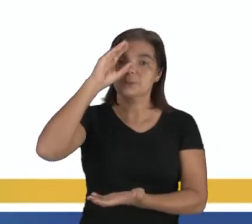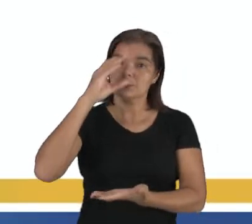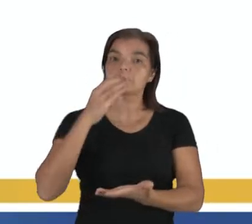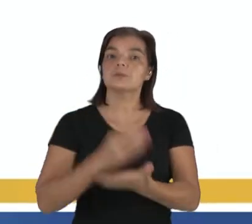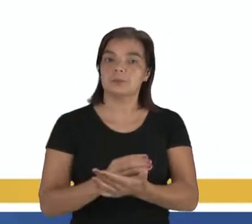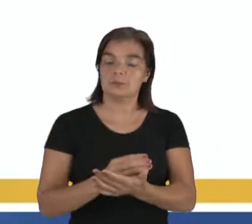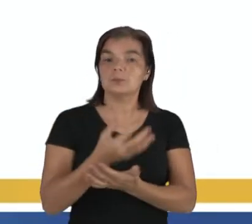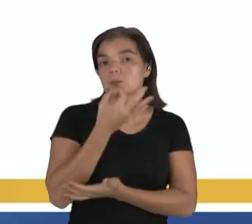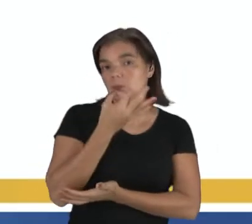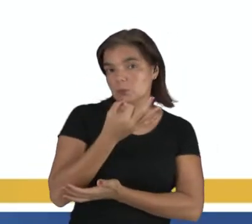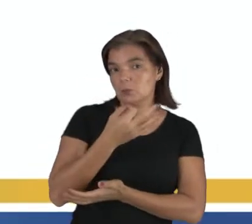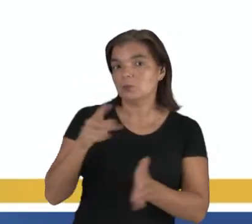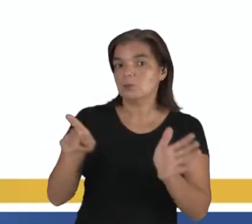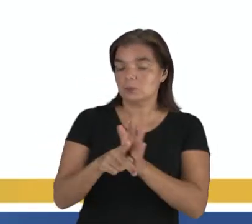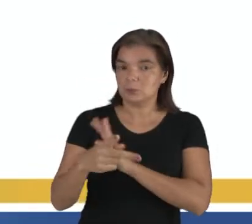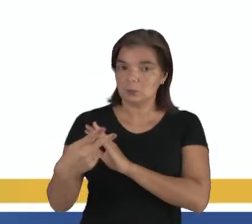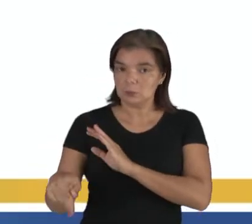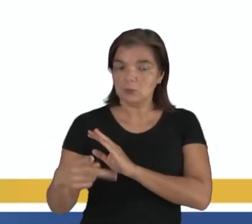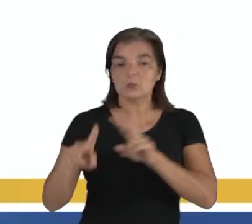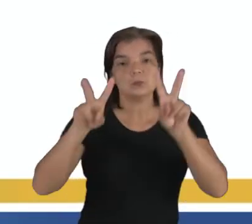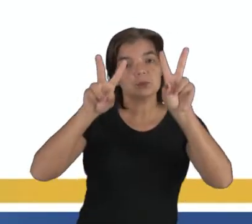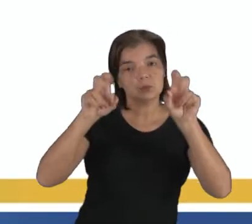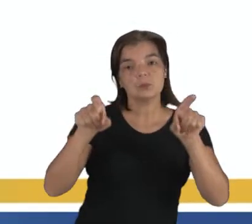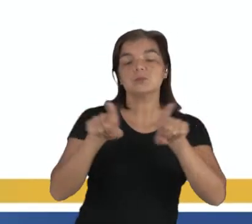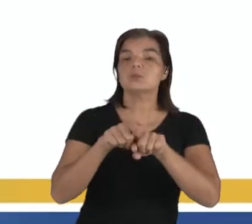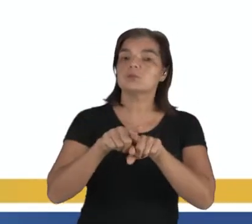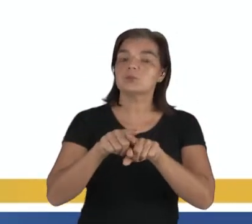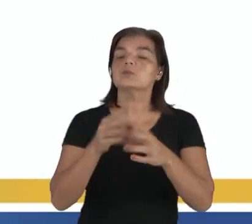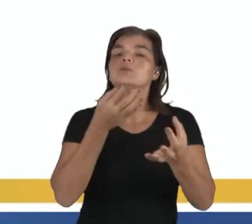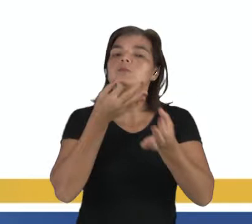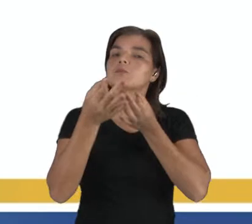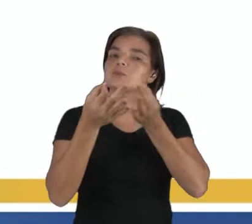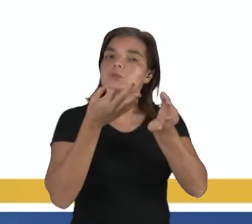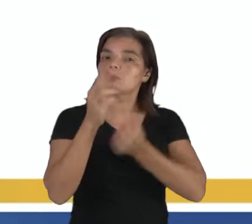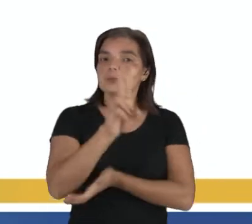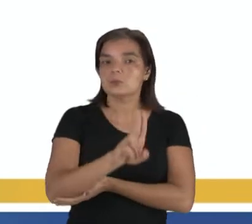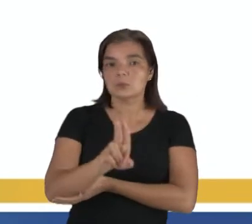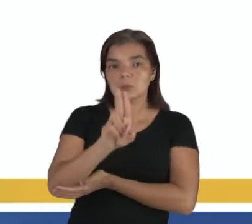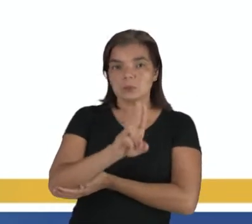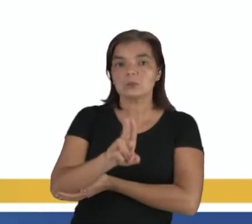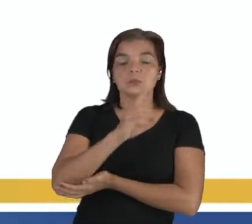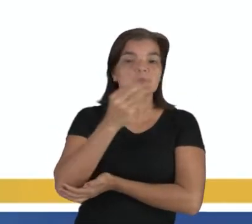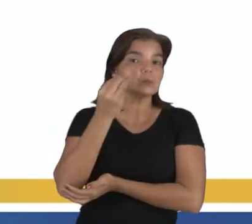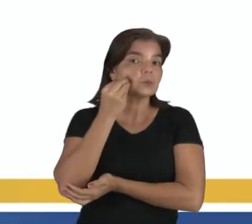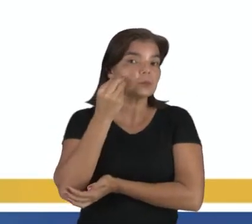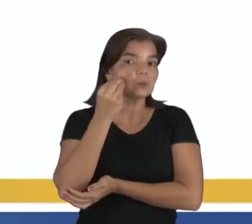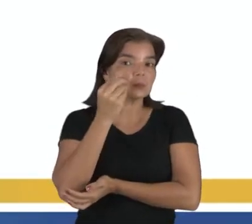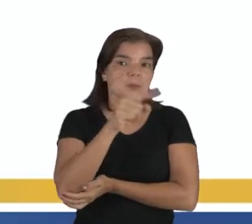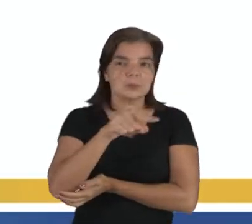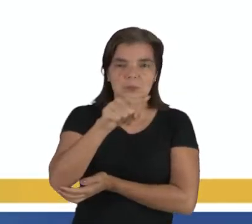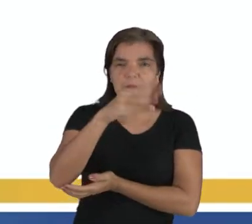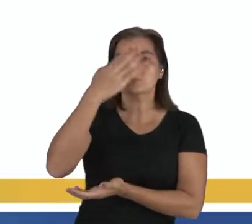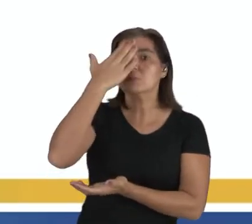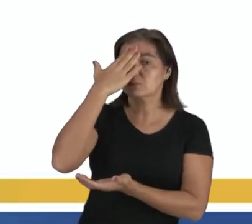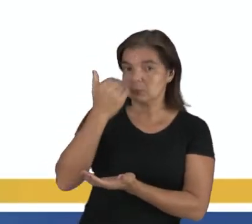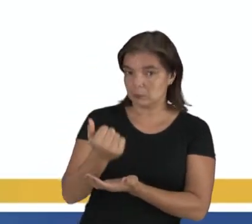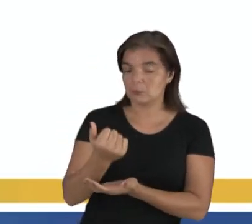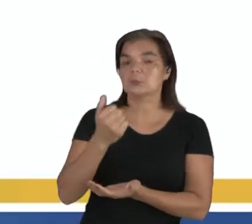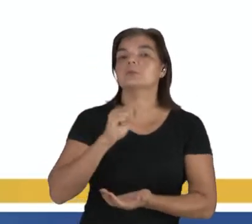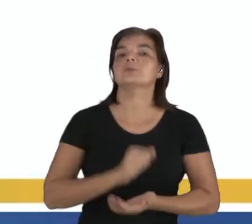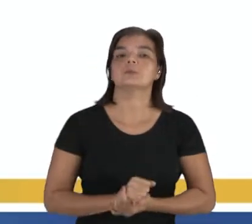que é o posicionamento dele sobre esse tema, e os argumentos que ele usa para tentar te convencer sobre